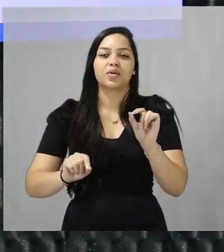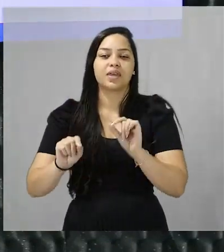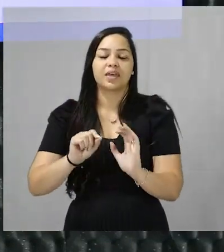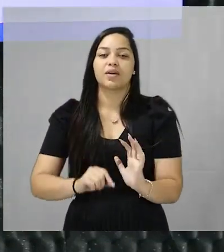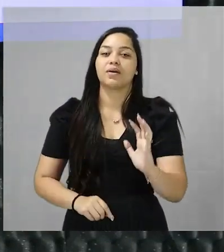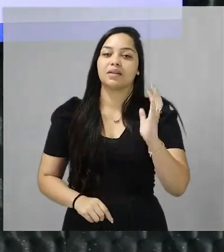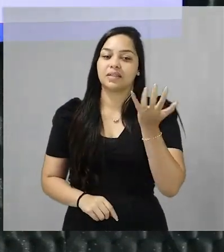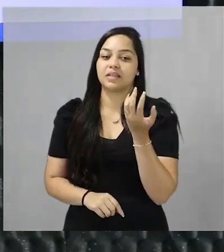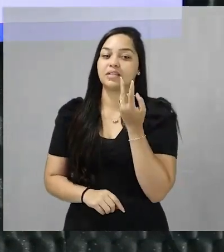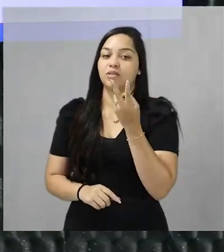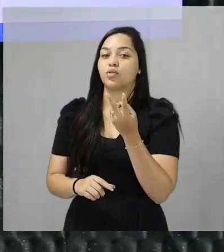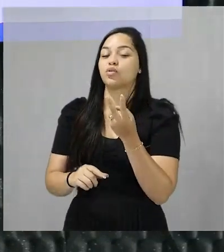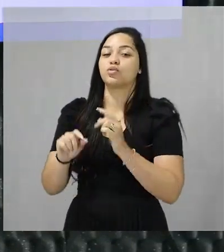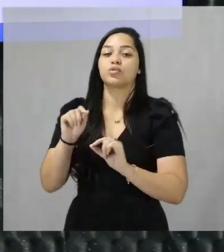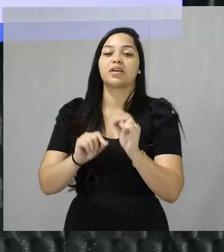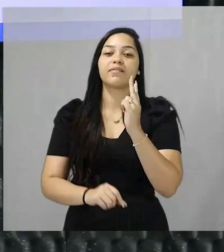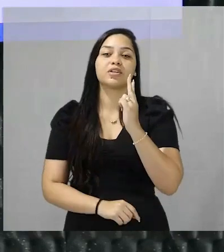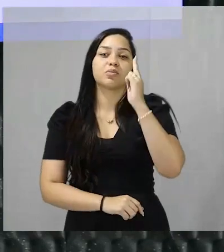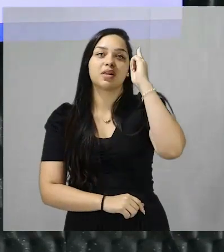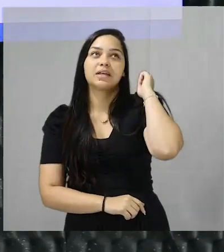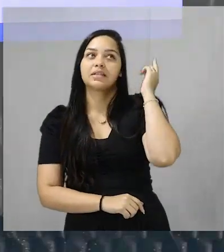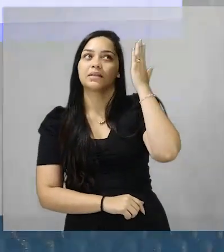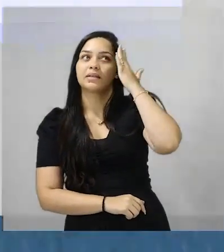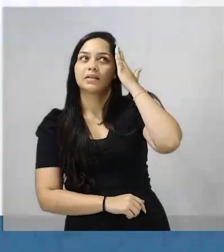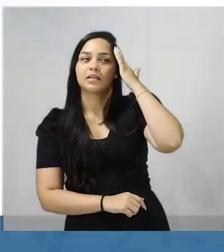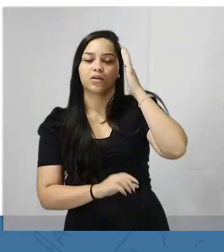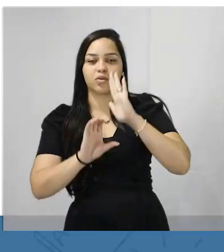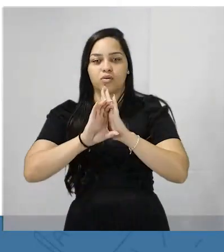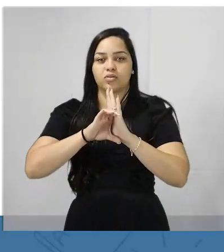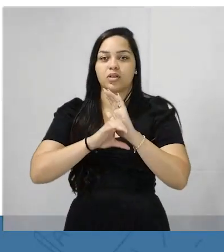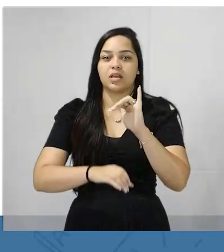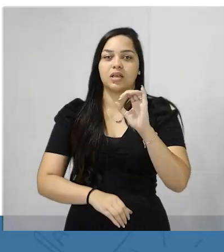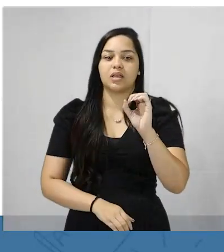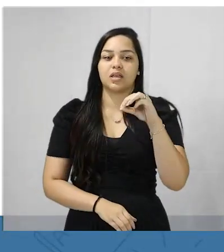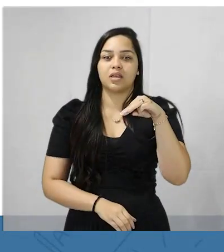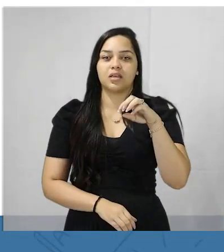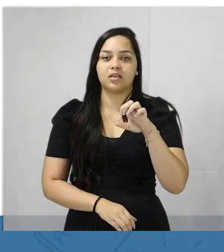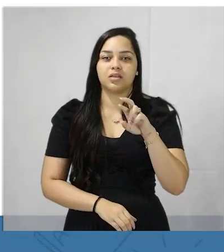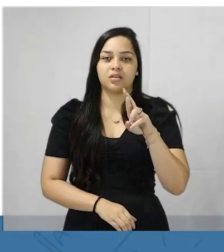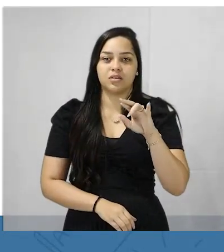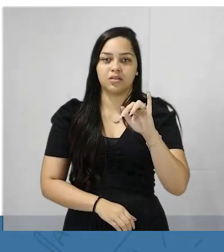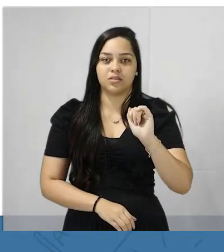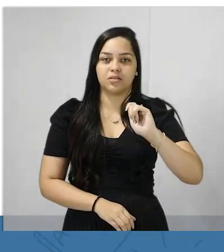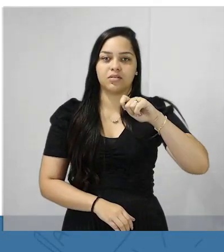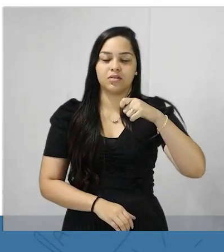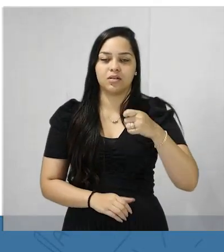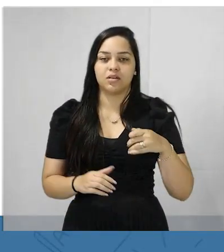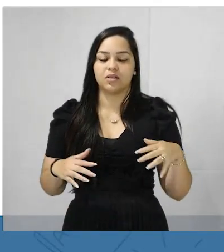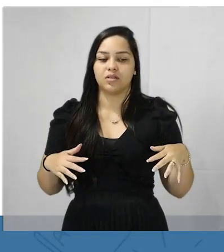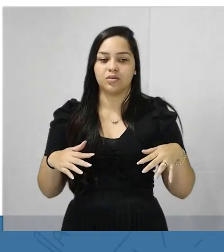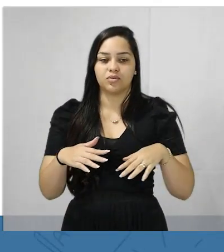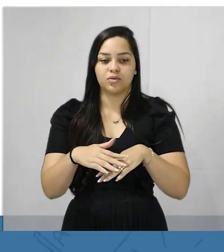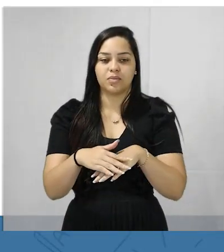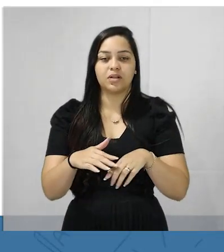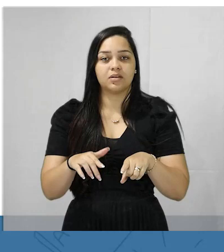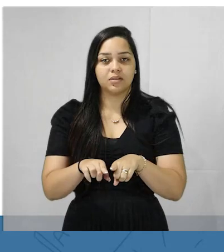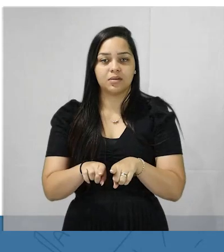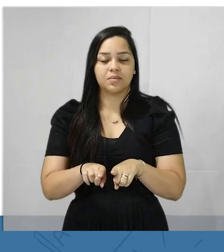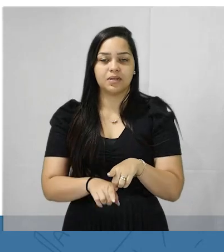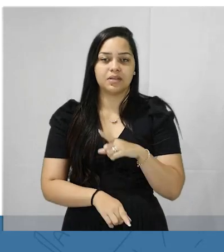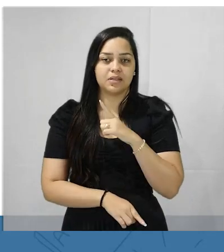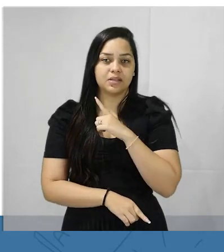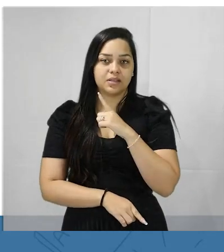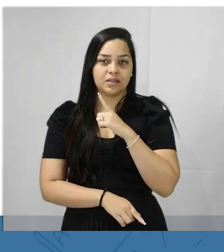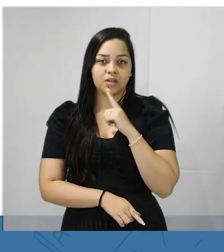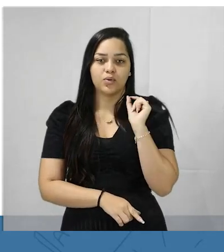nesses dois concursos, a ideia, o conceito de isomeria, certo? Muito cobrado, então